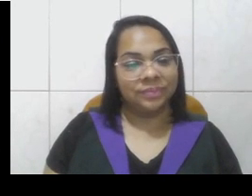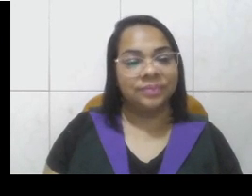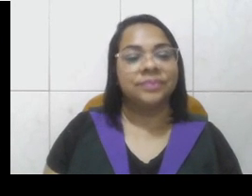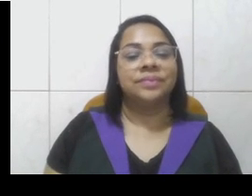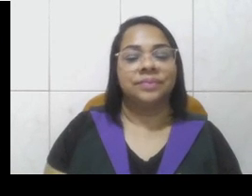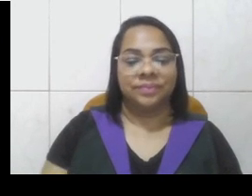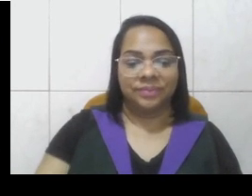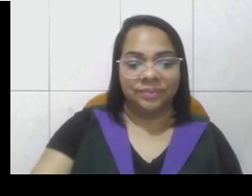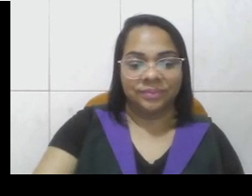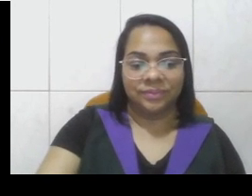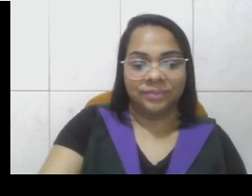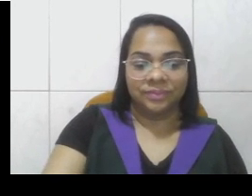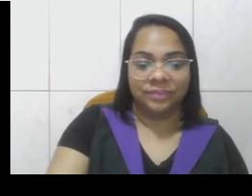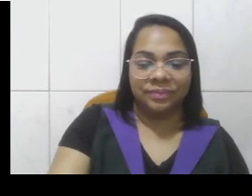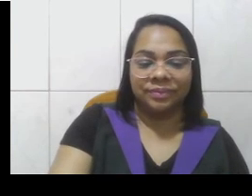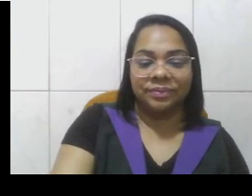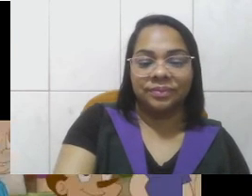Pronomes.